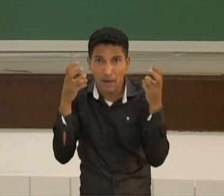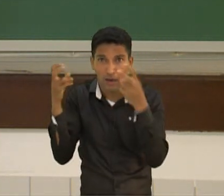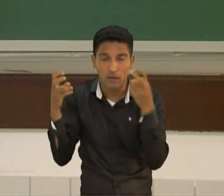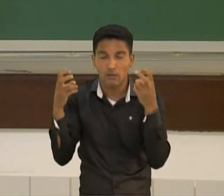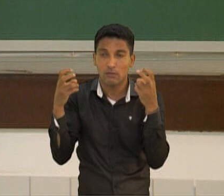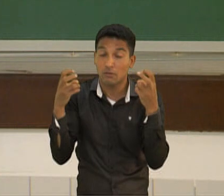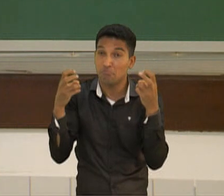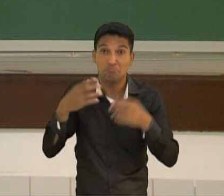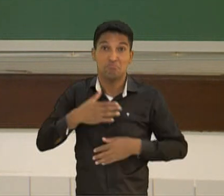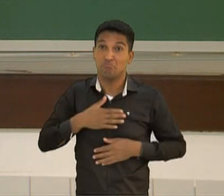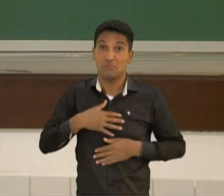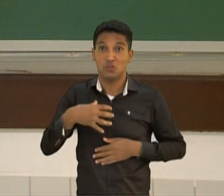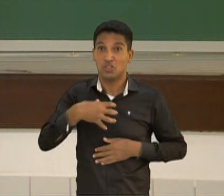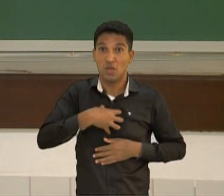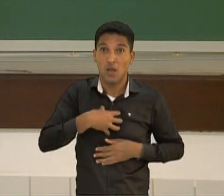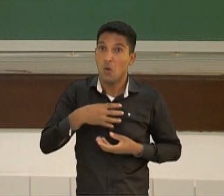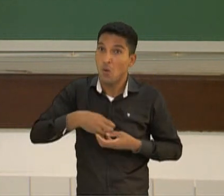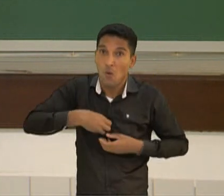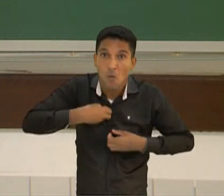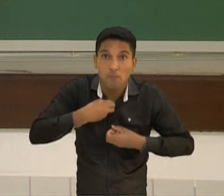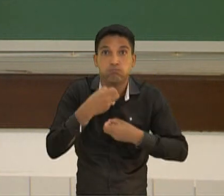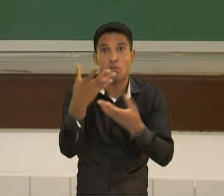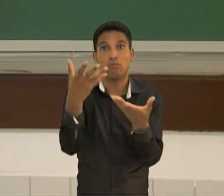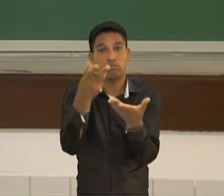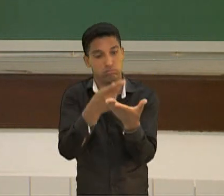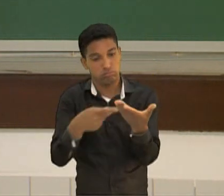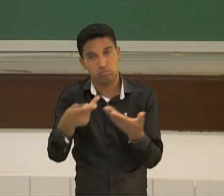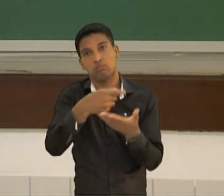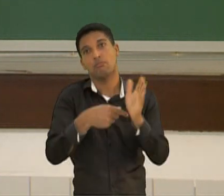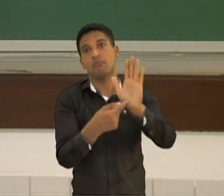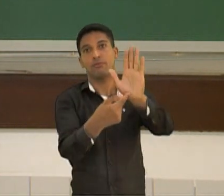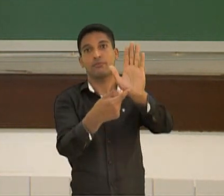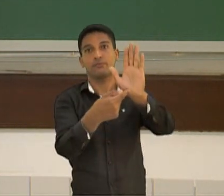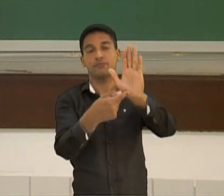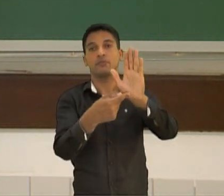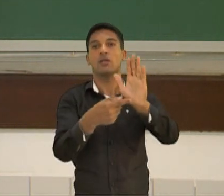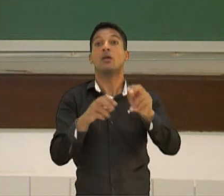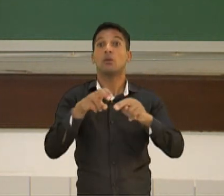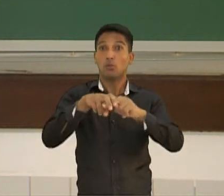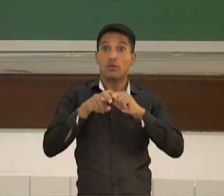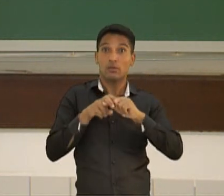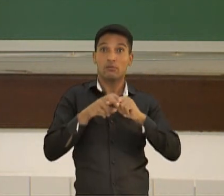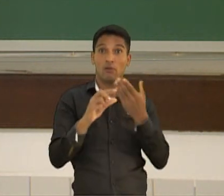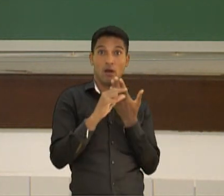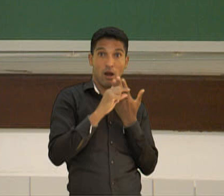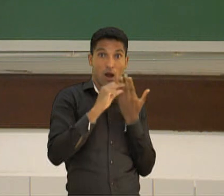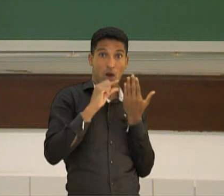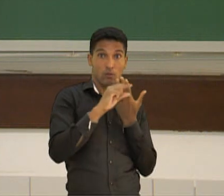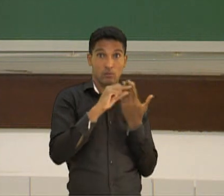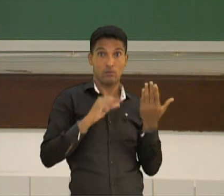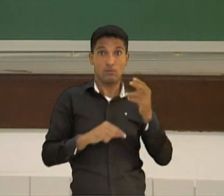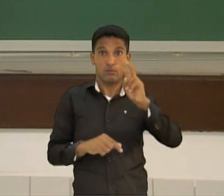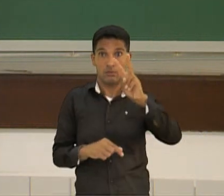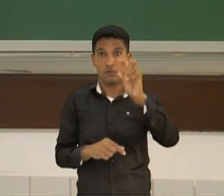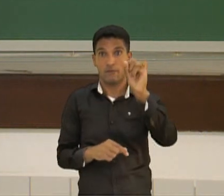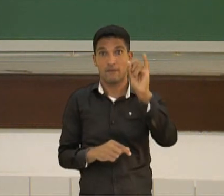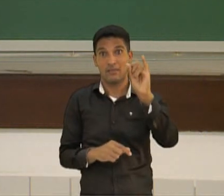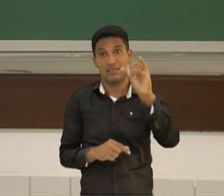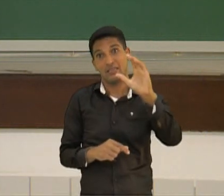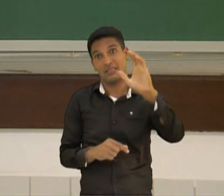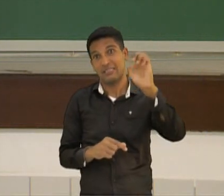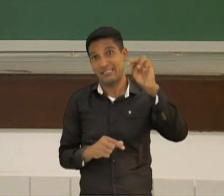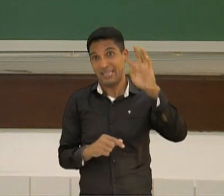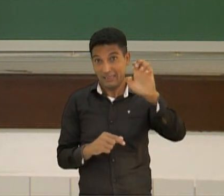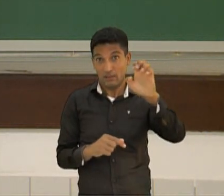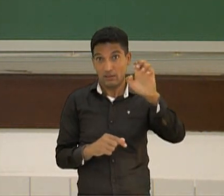escolha. Então, é muito bacana isso. E o Vincent van Gogh, gente, vocês sabem que a professora adora esse artista, né? Ele fez A Noite Estrelada e